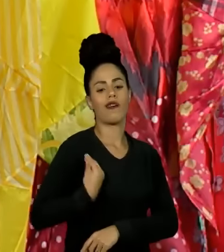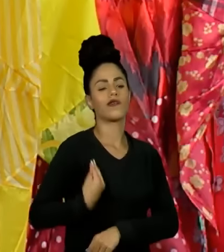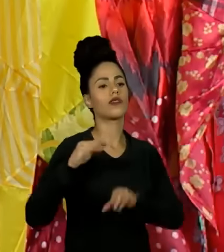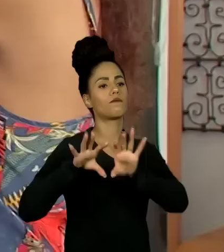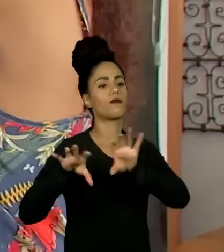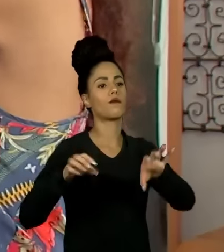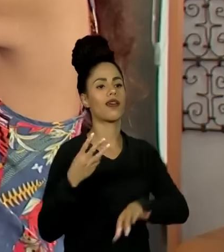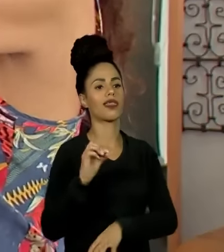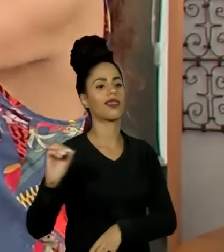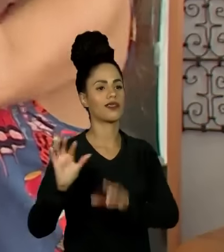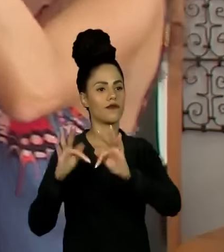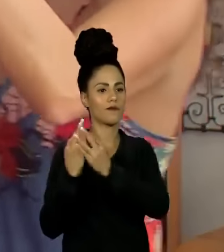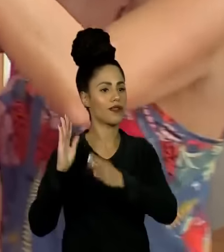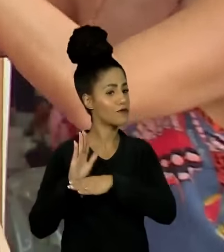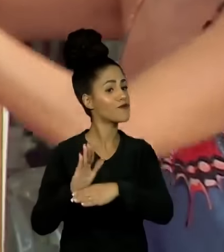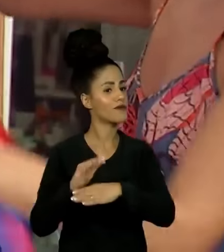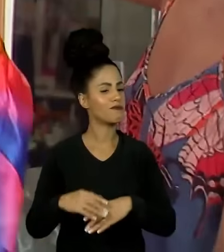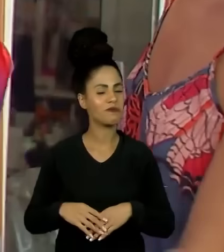300 famílias.